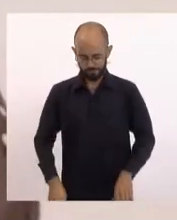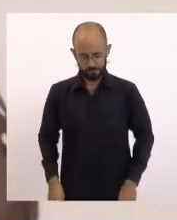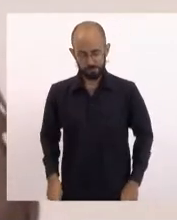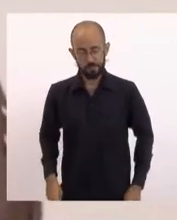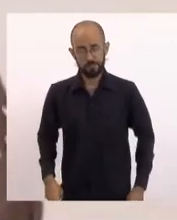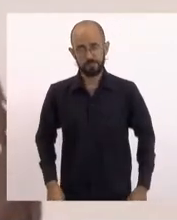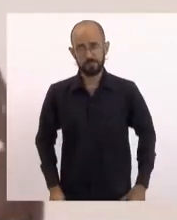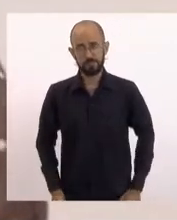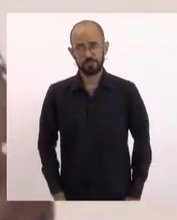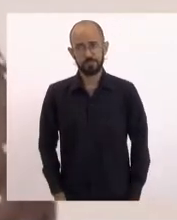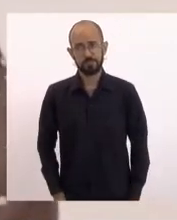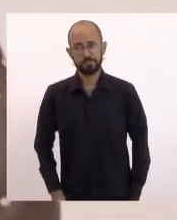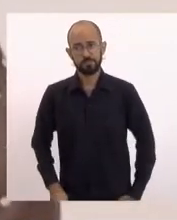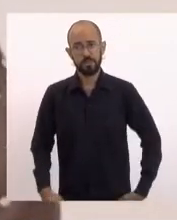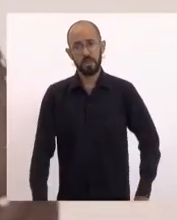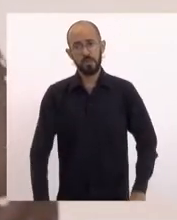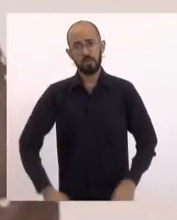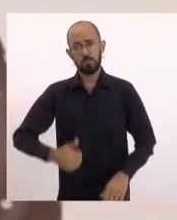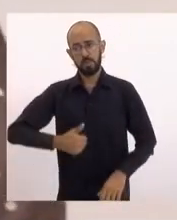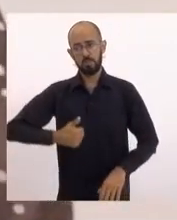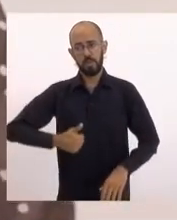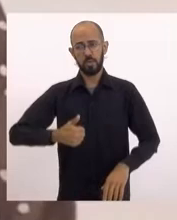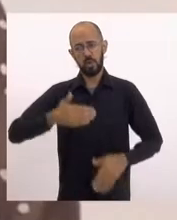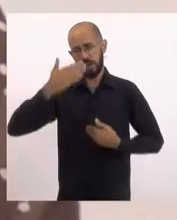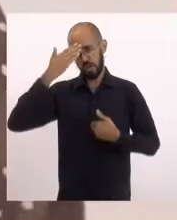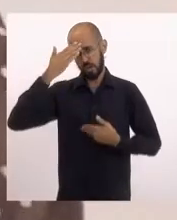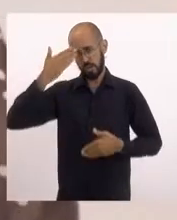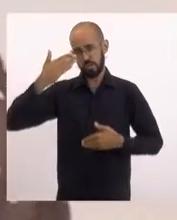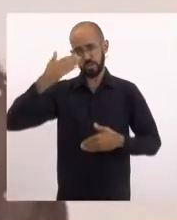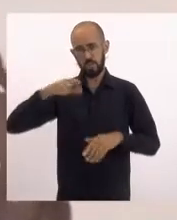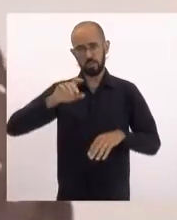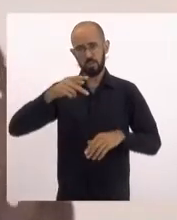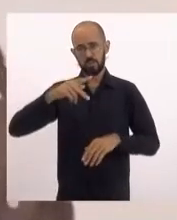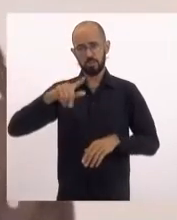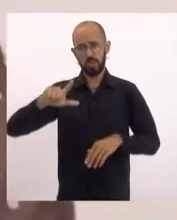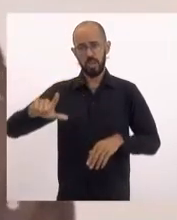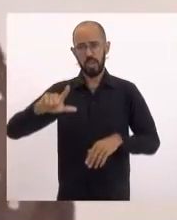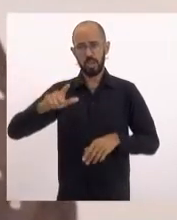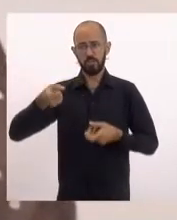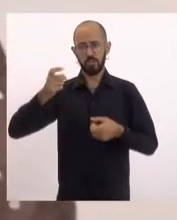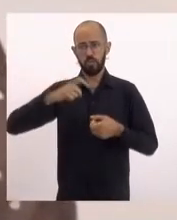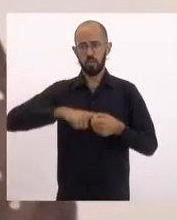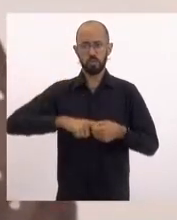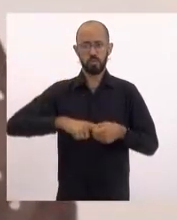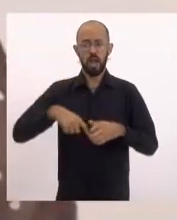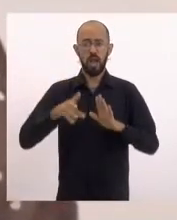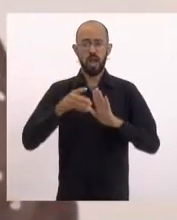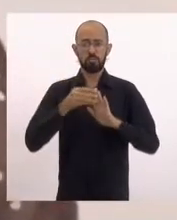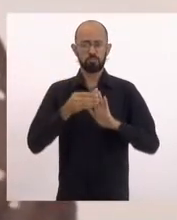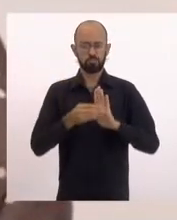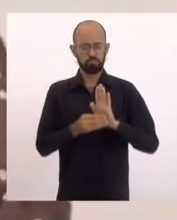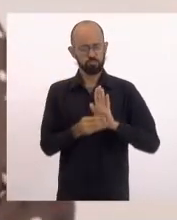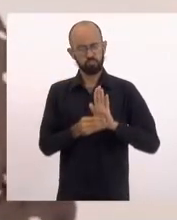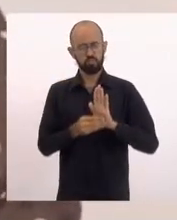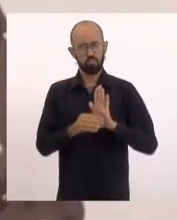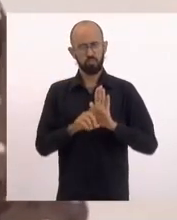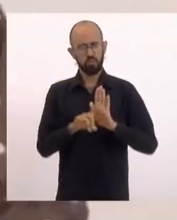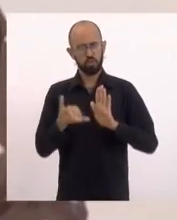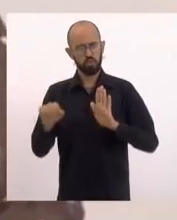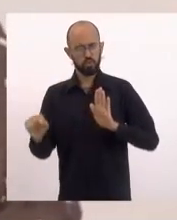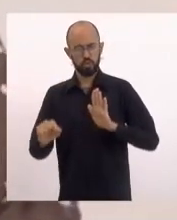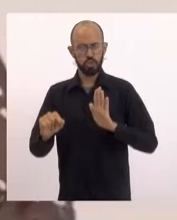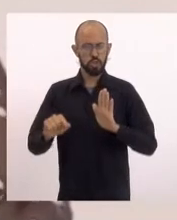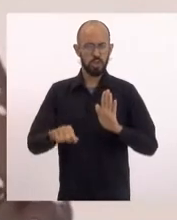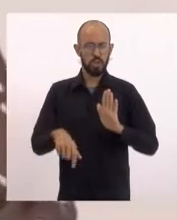Presidente, primeiramente agradecer também por esse projeto voltar à pauta, um projeto tão importante, de relevância aí